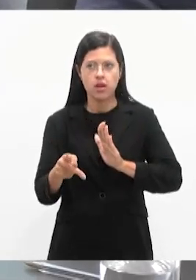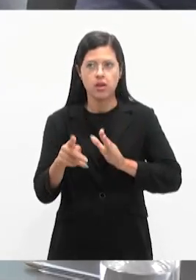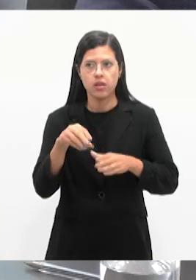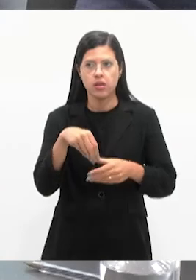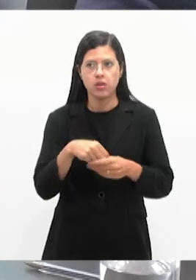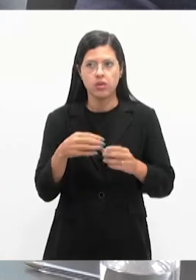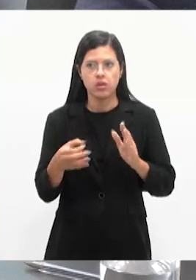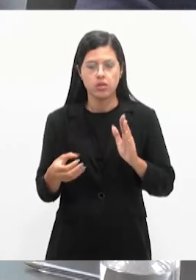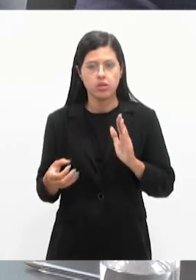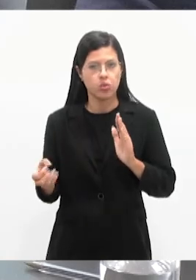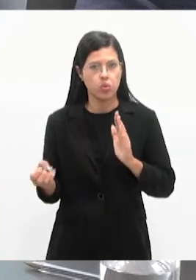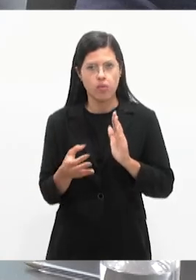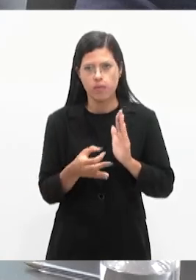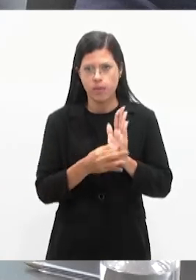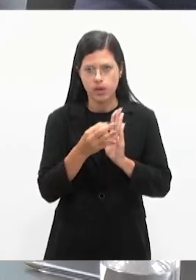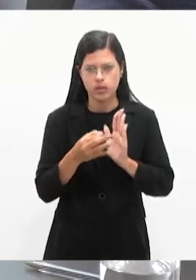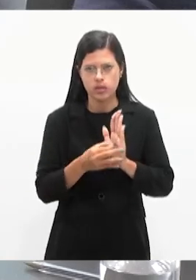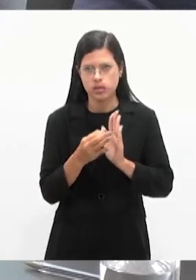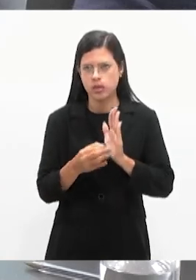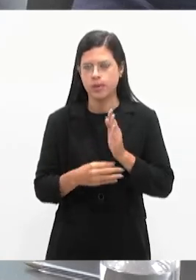como é que ficou